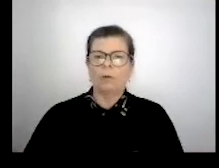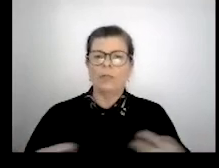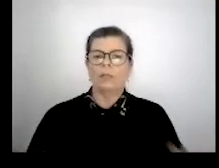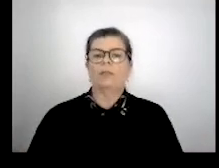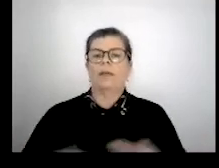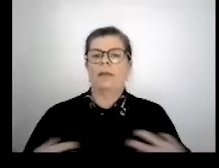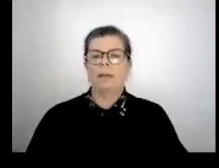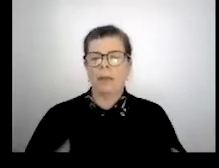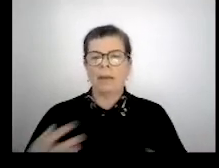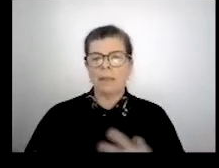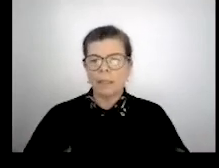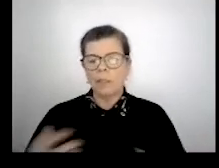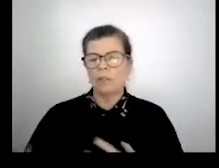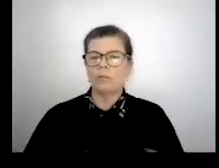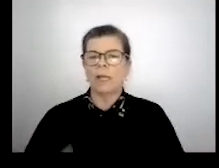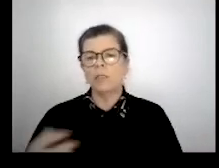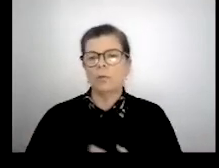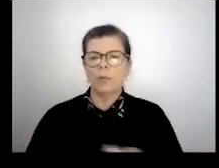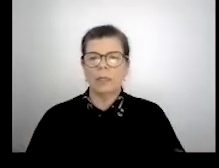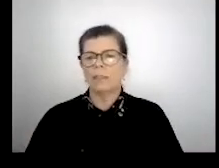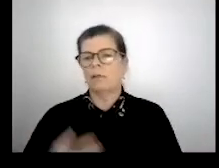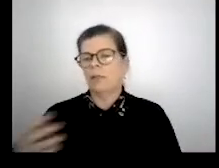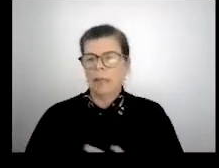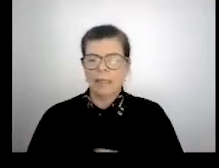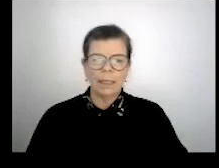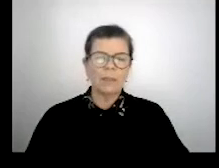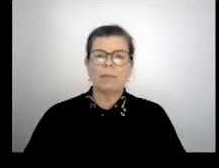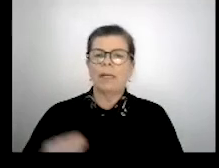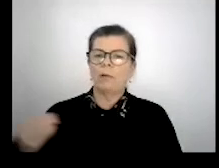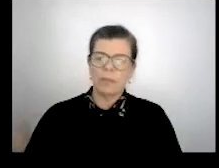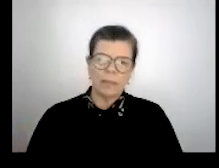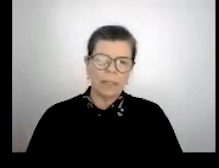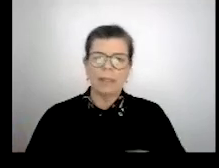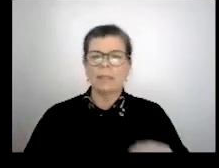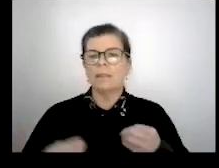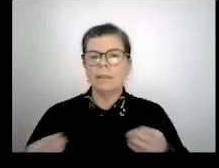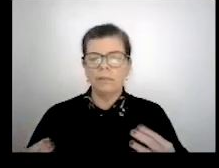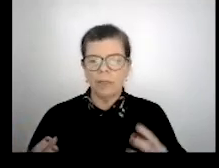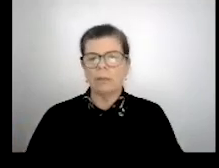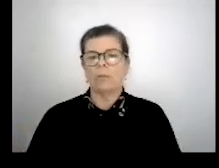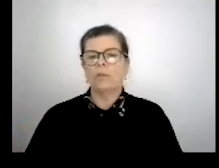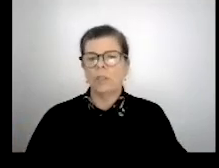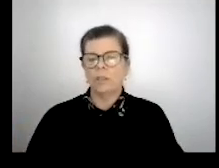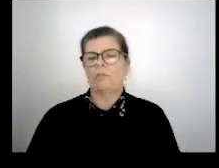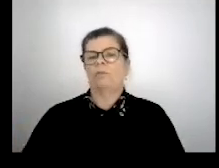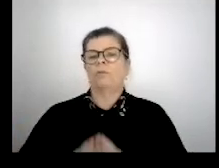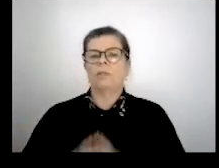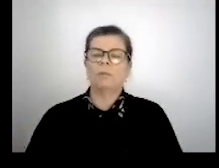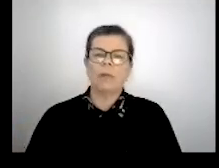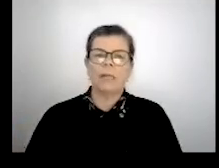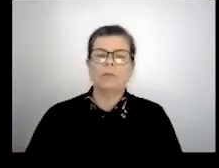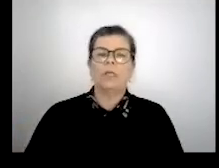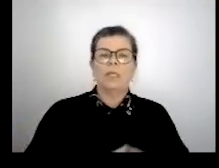muvuca, realmente a coisa é exatamente a dificuldade de comunicação, ainda temos que trabalhar algumas lideranças, enfim, como eu te disse, foram